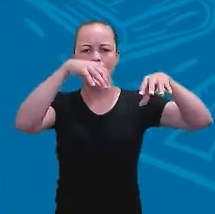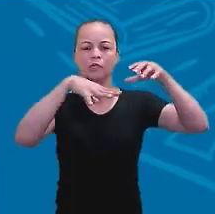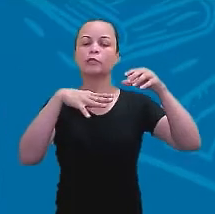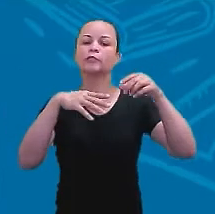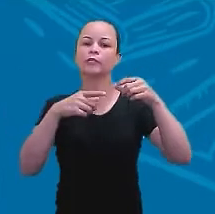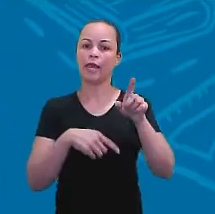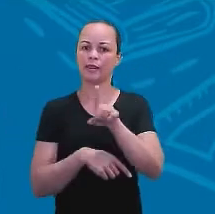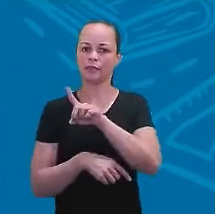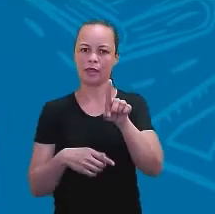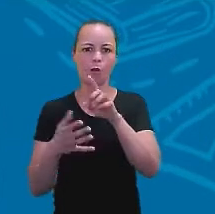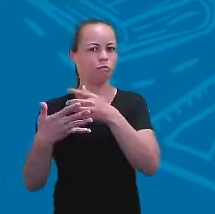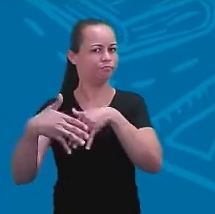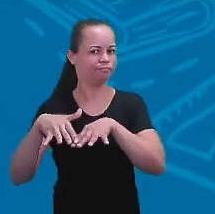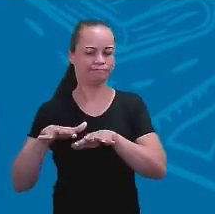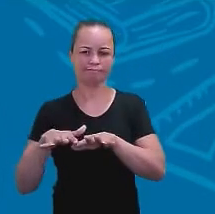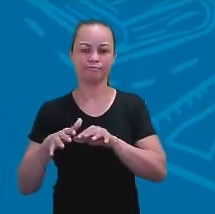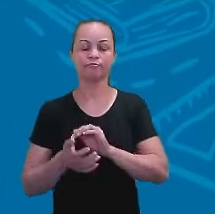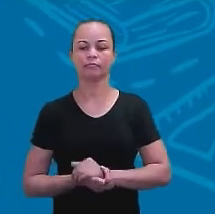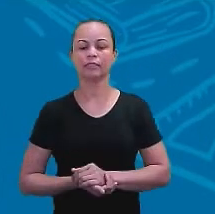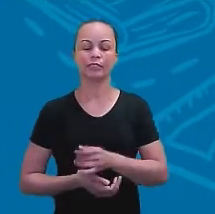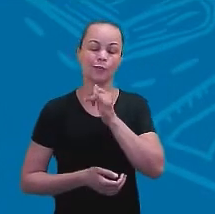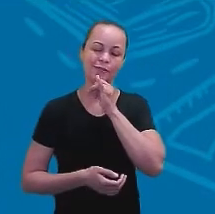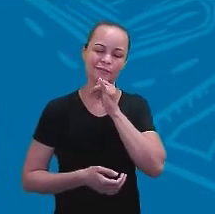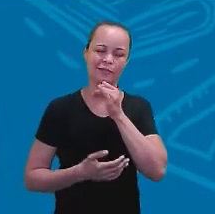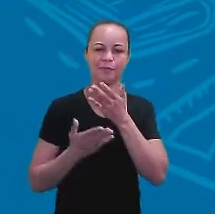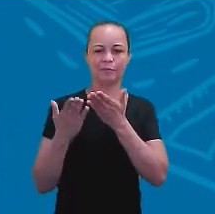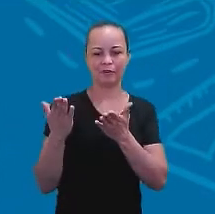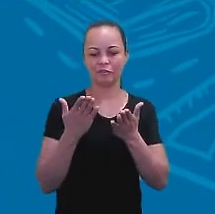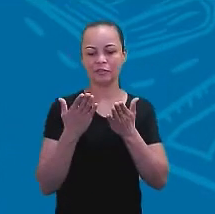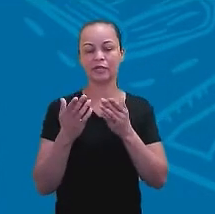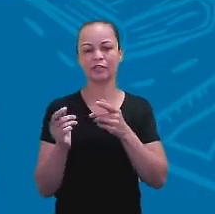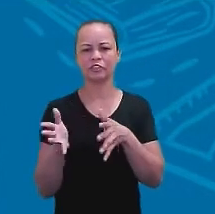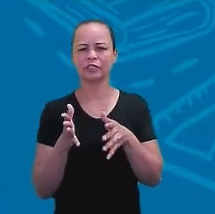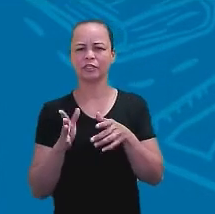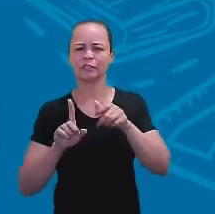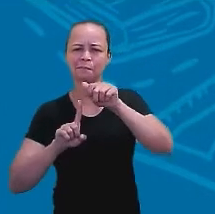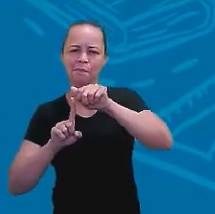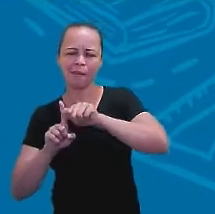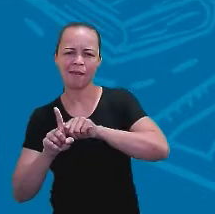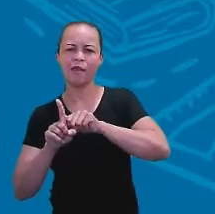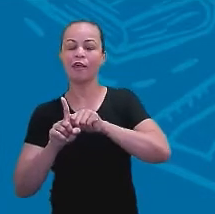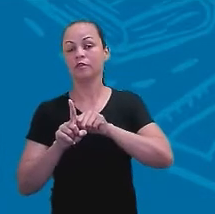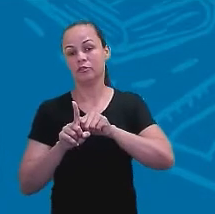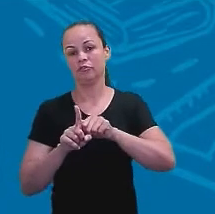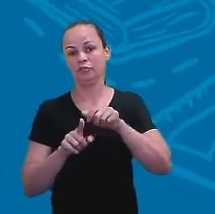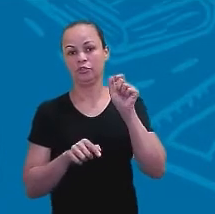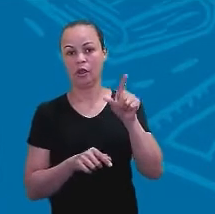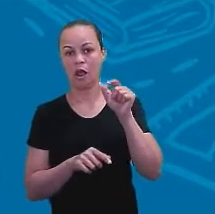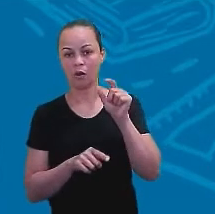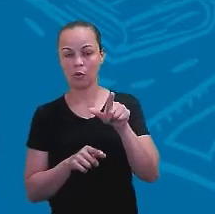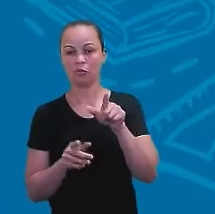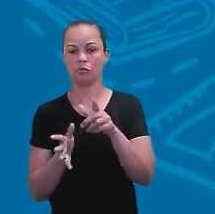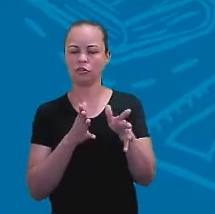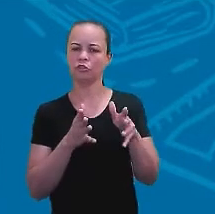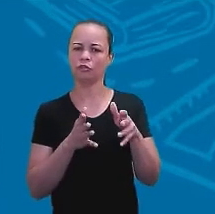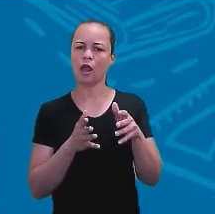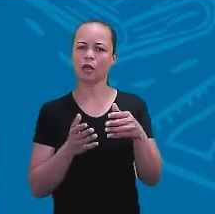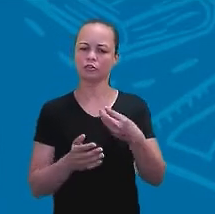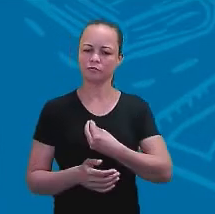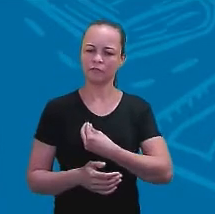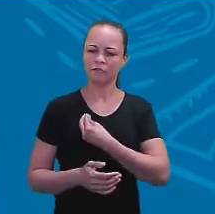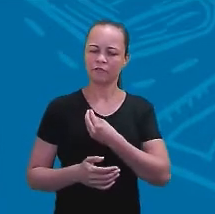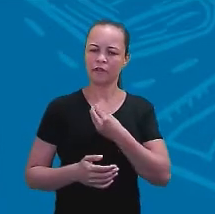aí eu quis trazer para vocês o exemplo, né, tendo em vista que nesse mês de agosto a gente está vivendo uma